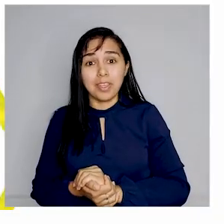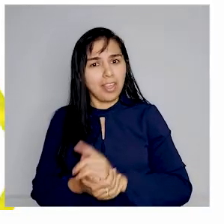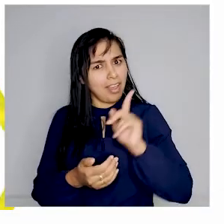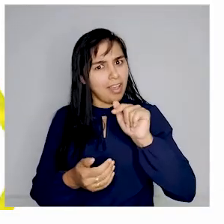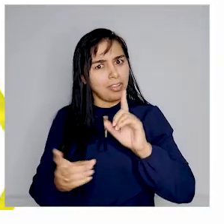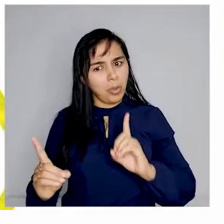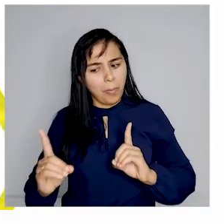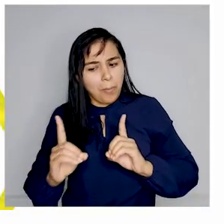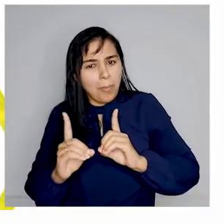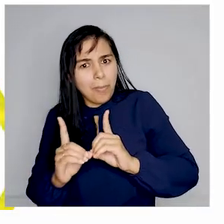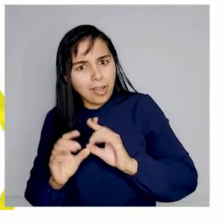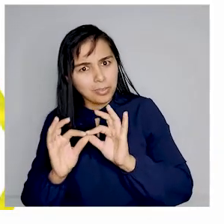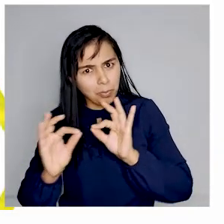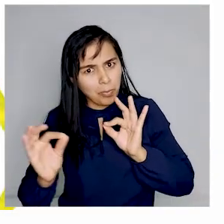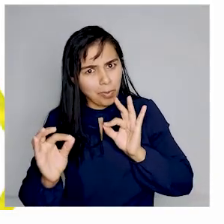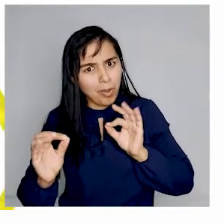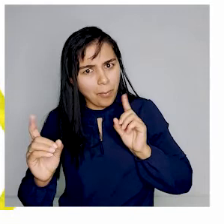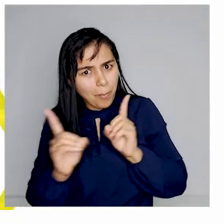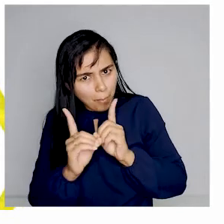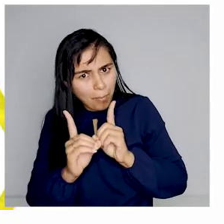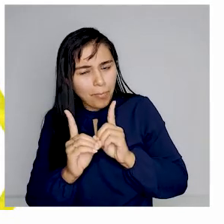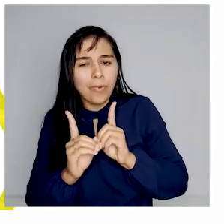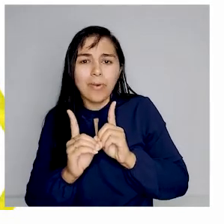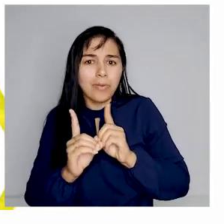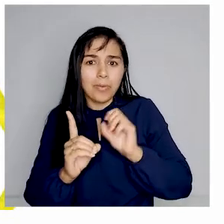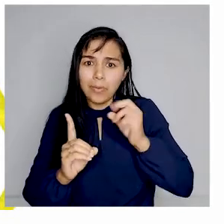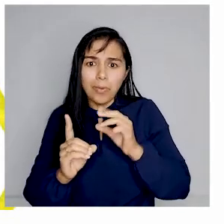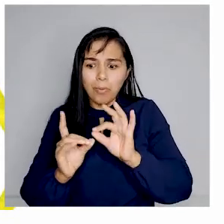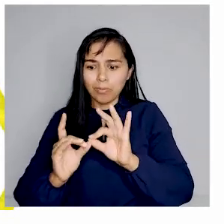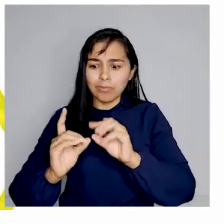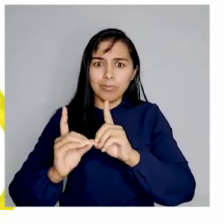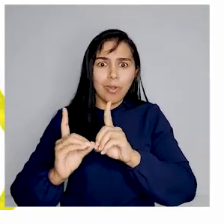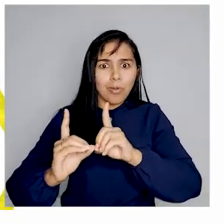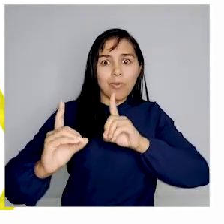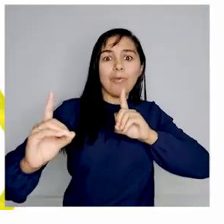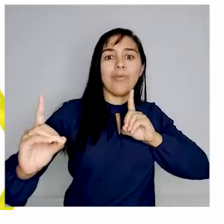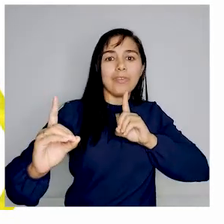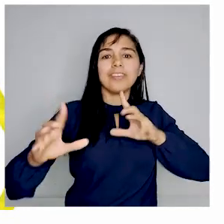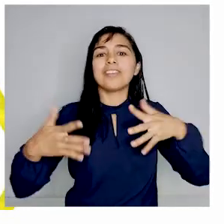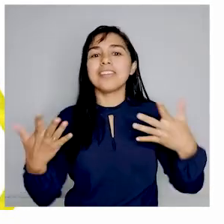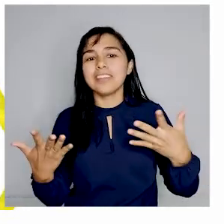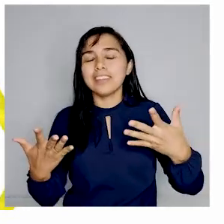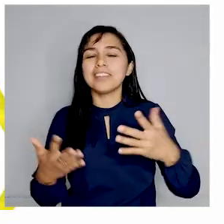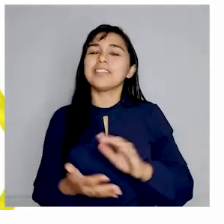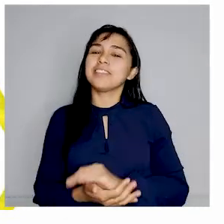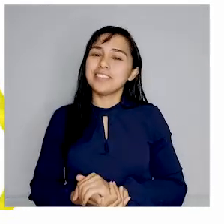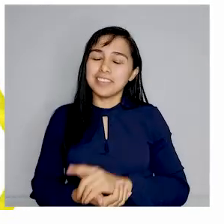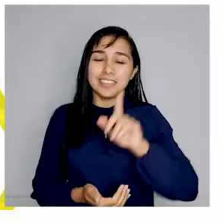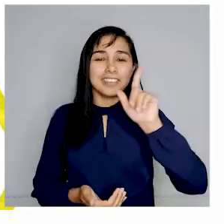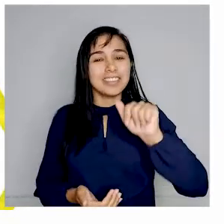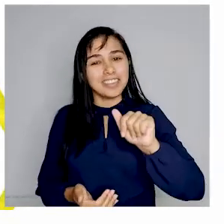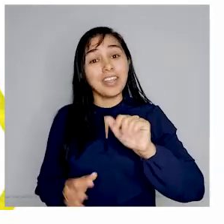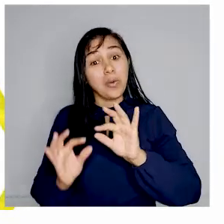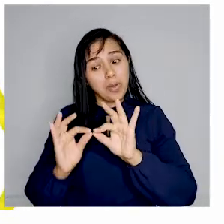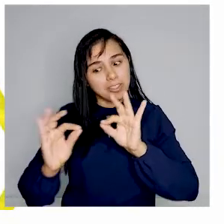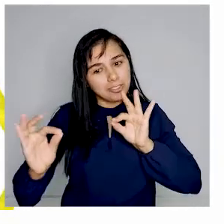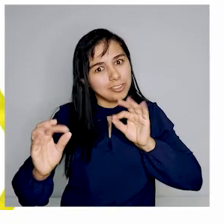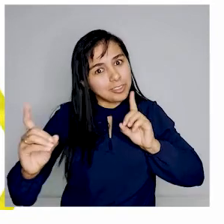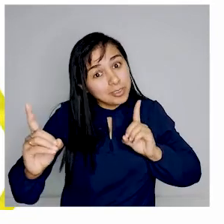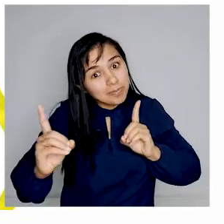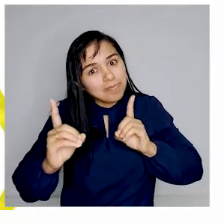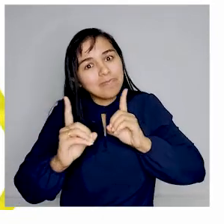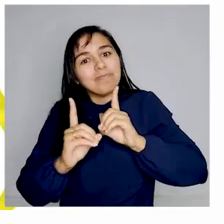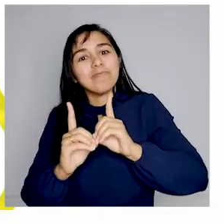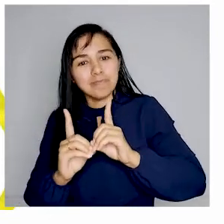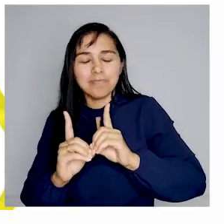curta distância? É uma luta de longa distância? Qual é a característica que ela apresenta nessa imagem? Muito bem, você que falou que é uma luta